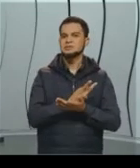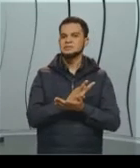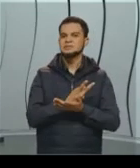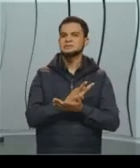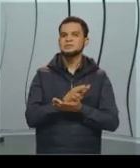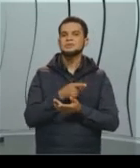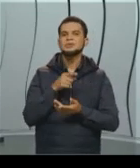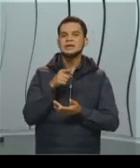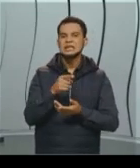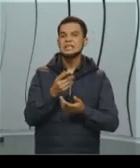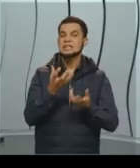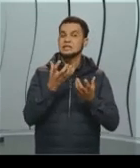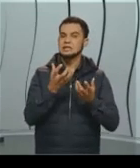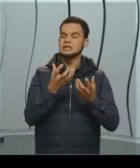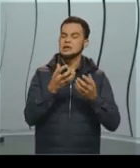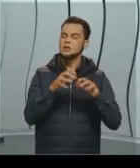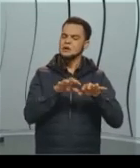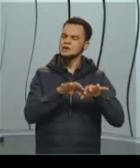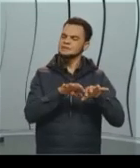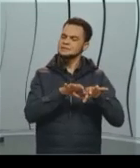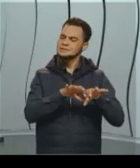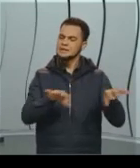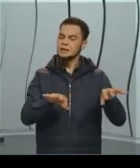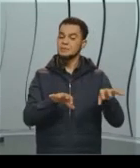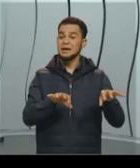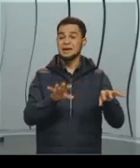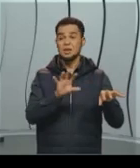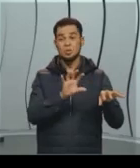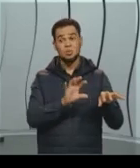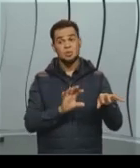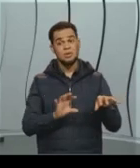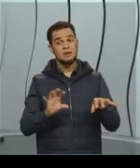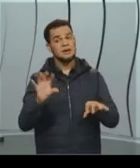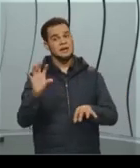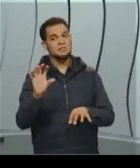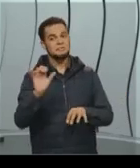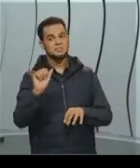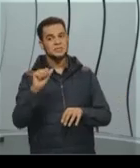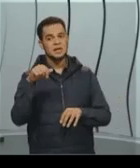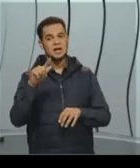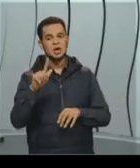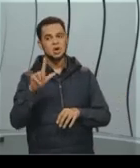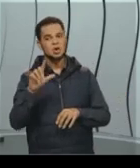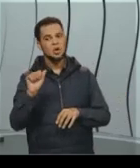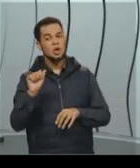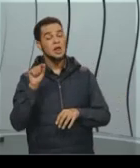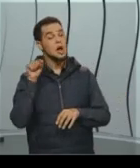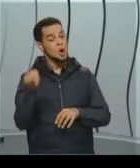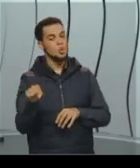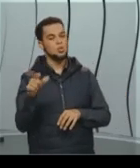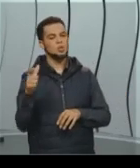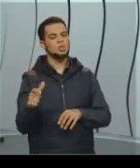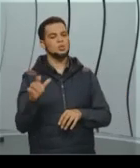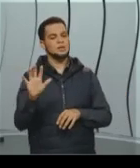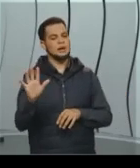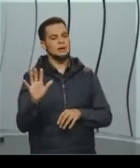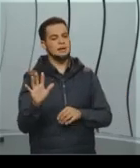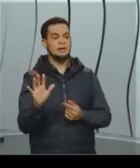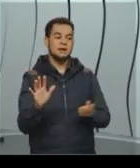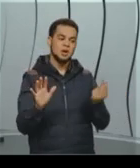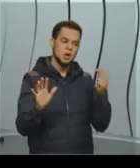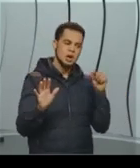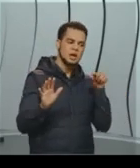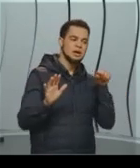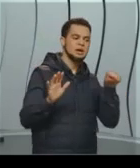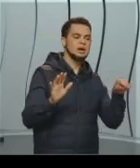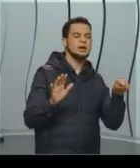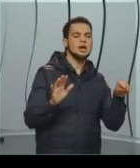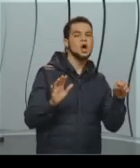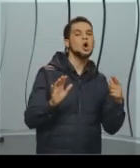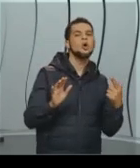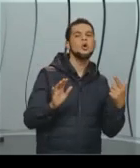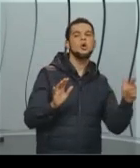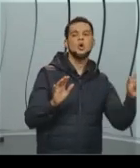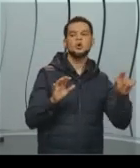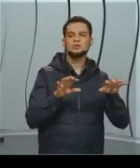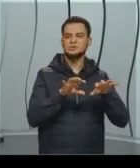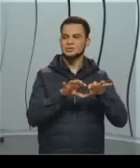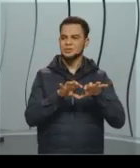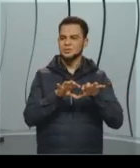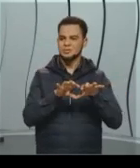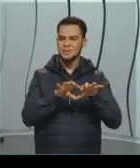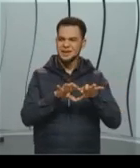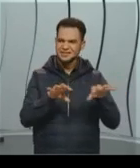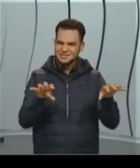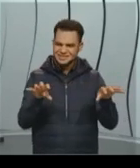que Angola é um país e que a África do Sul é outro país que fazem parte dos 54 países que formam